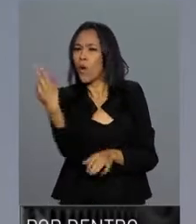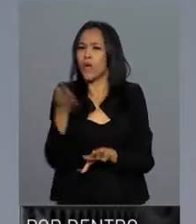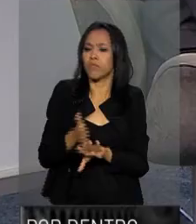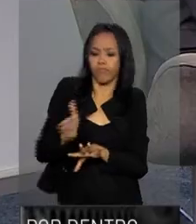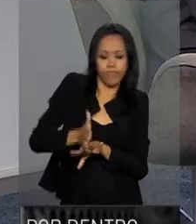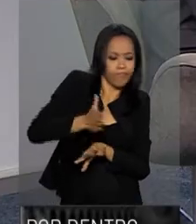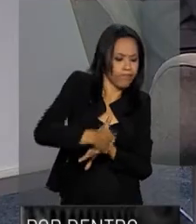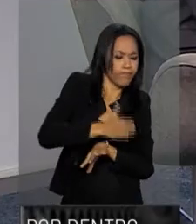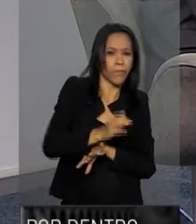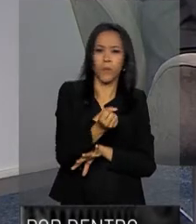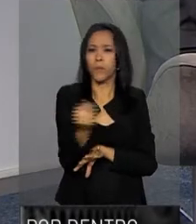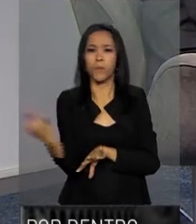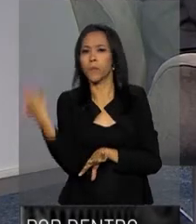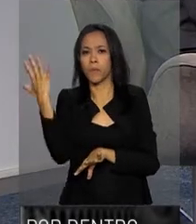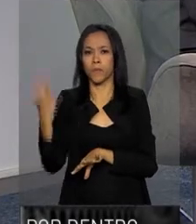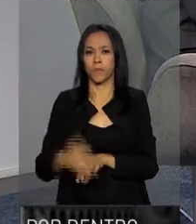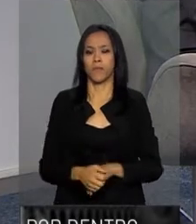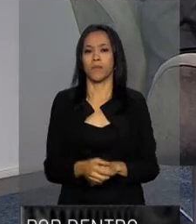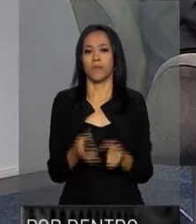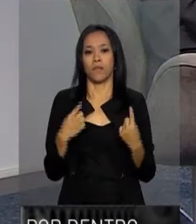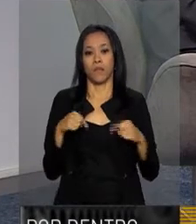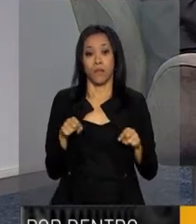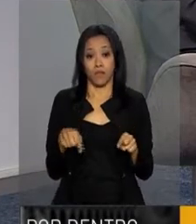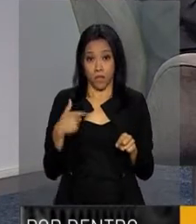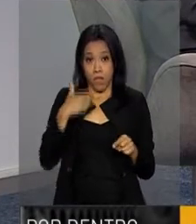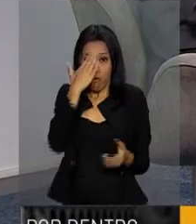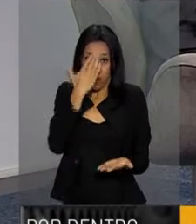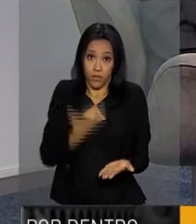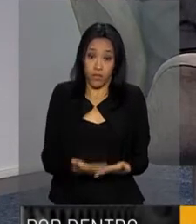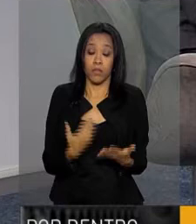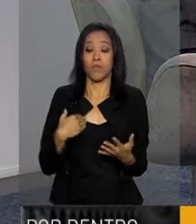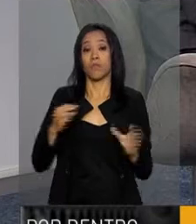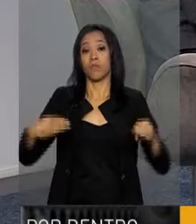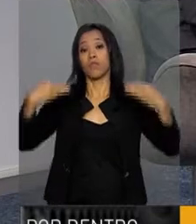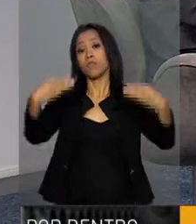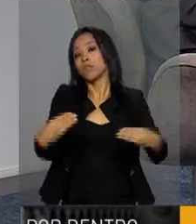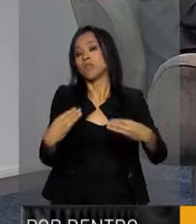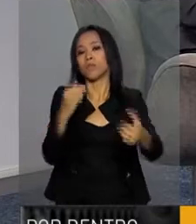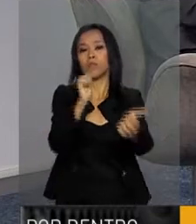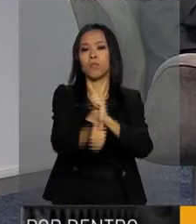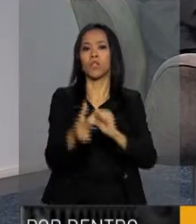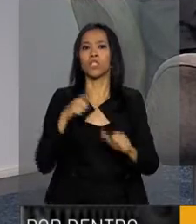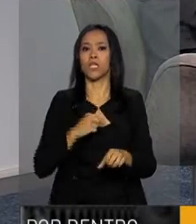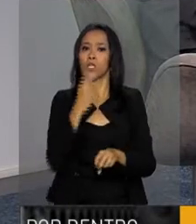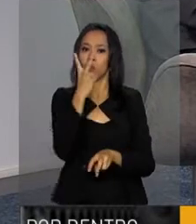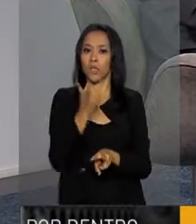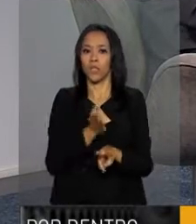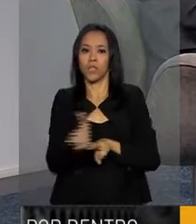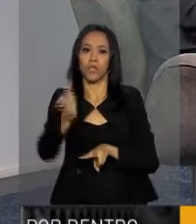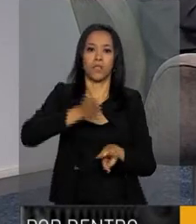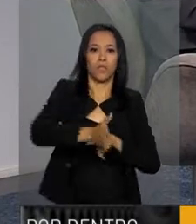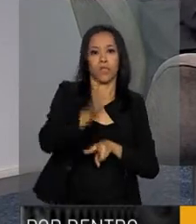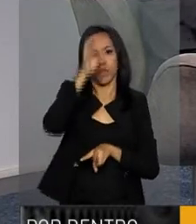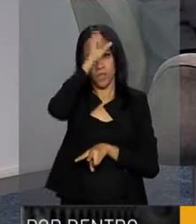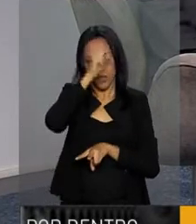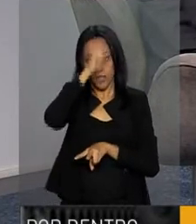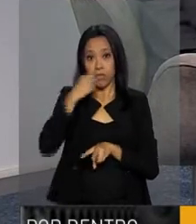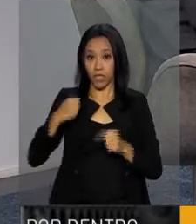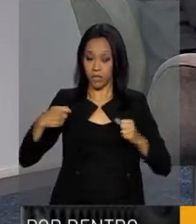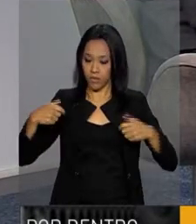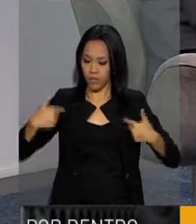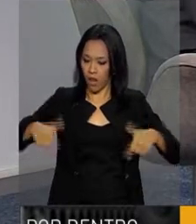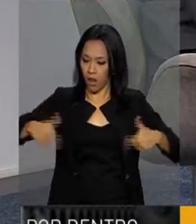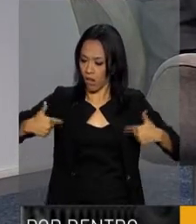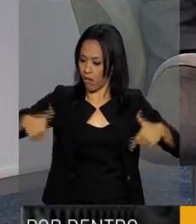ministro eu acredito que o ministério esporte tem duas missões que são paralelas e que tem que ser desenvolvidas